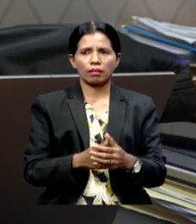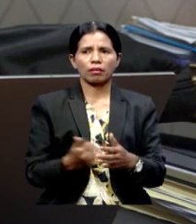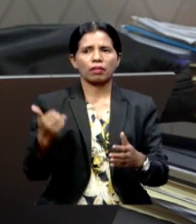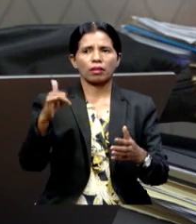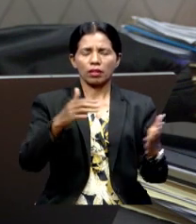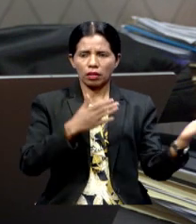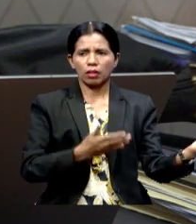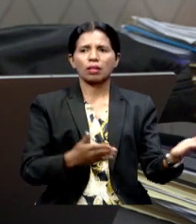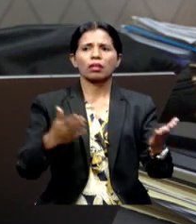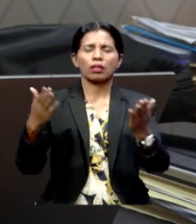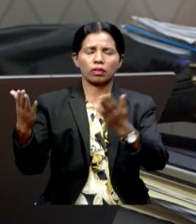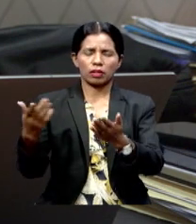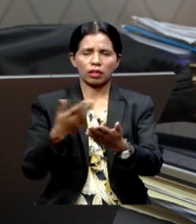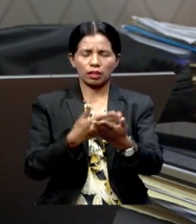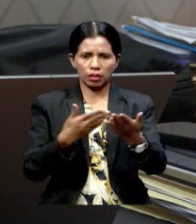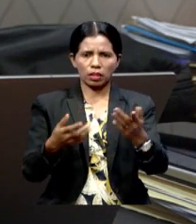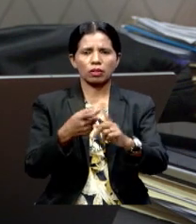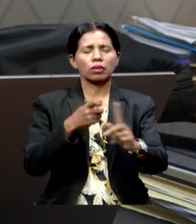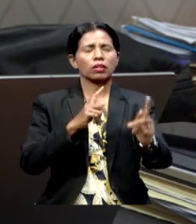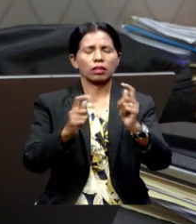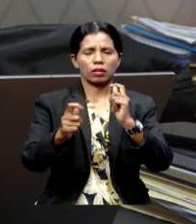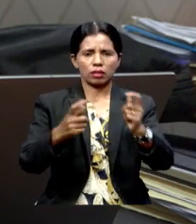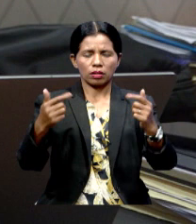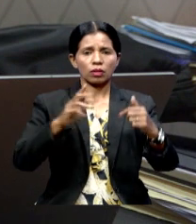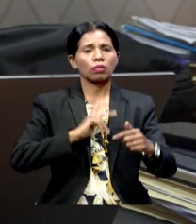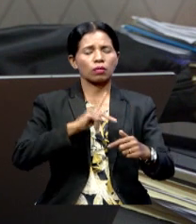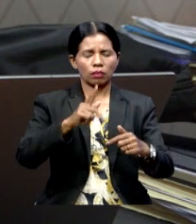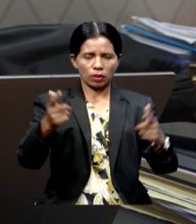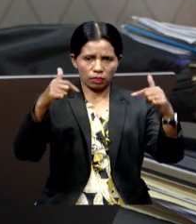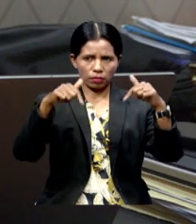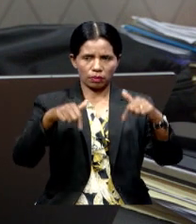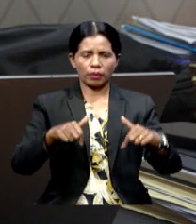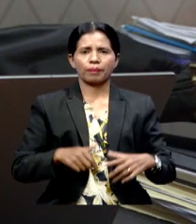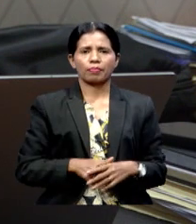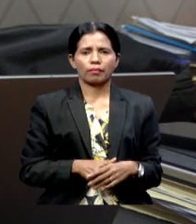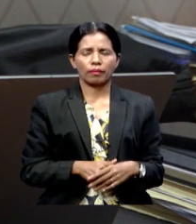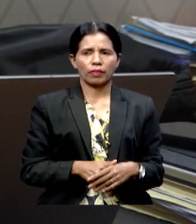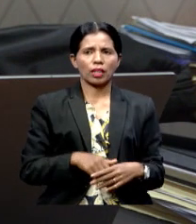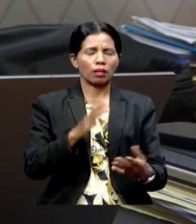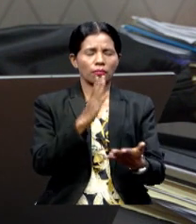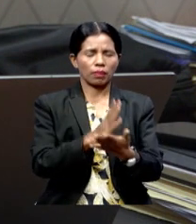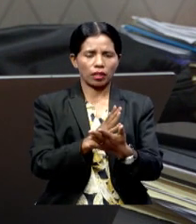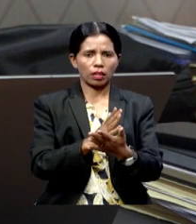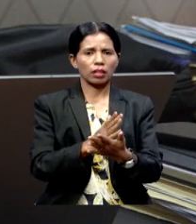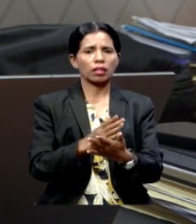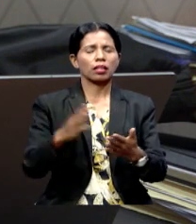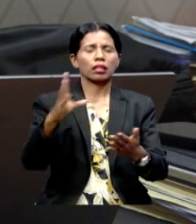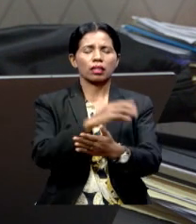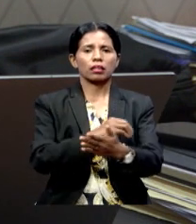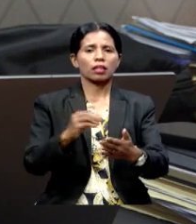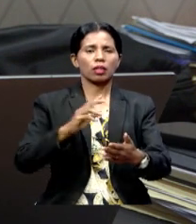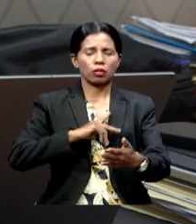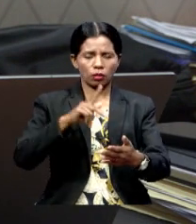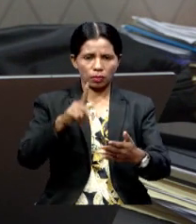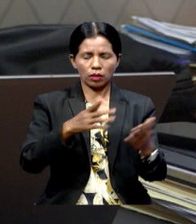ratula trans sa saan huwag si Falipe batugare magmay hatunti at portu at apupunyan trans tula